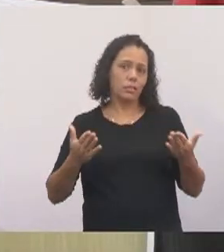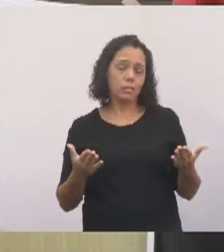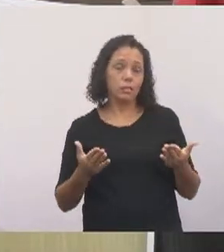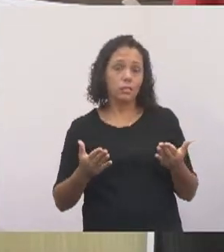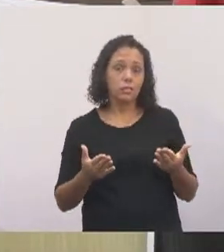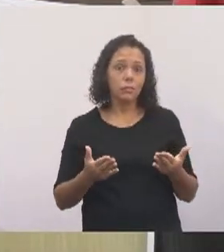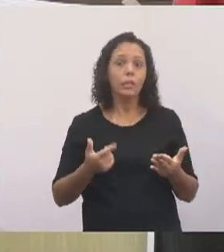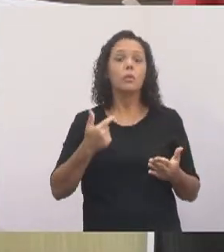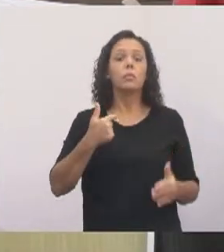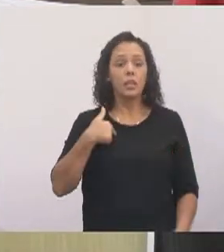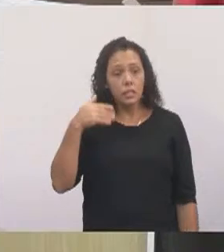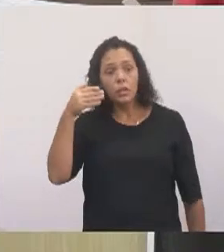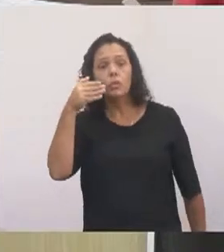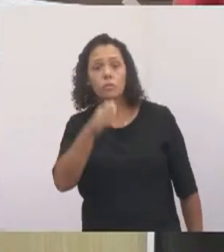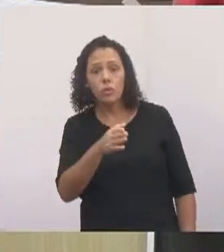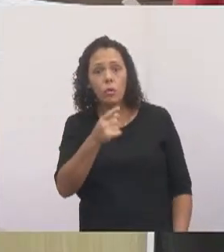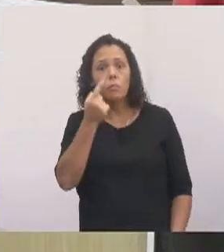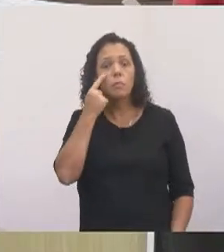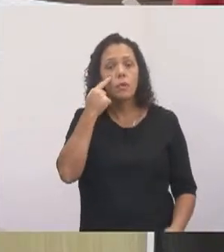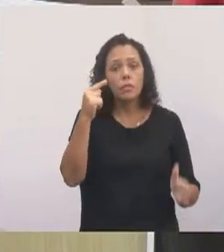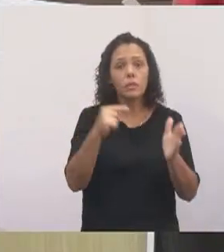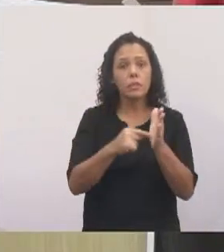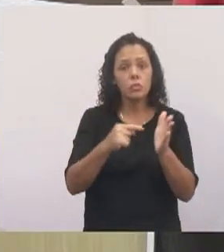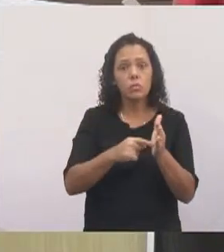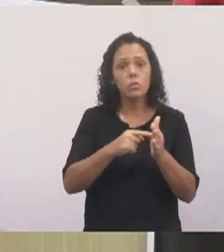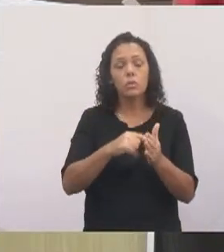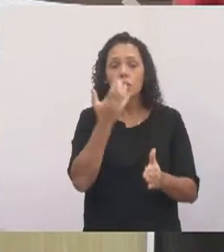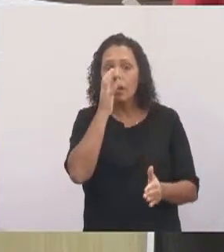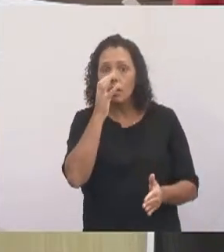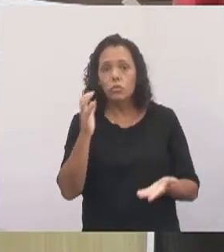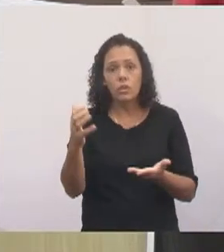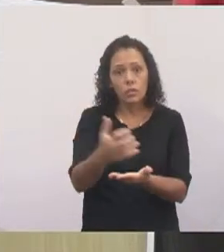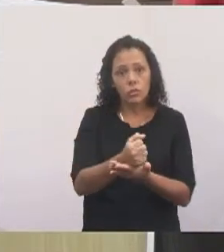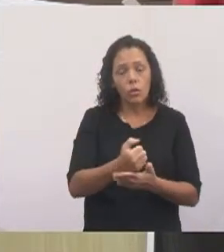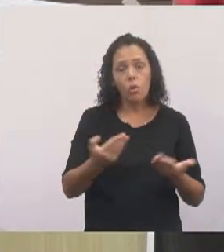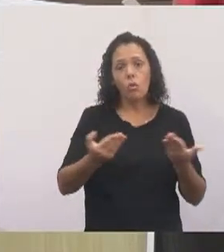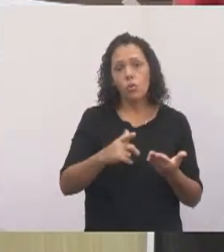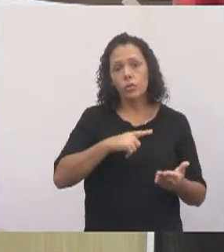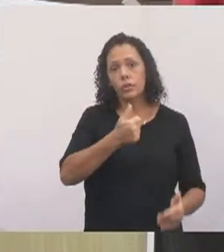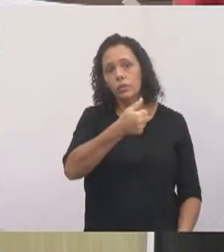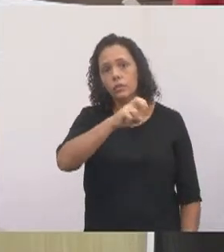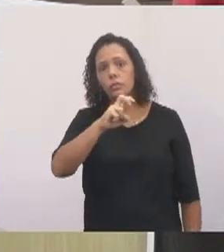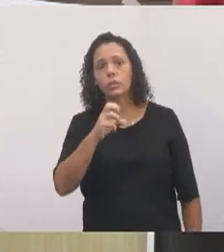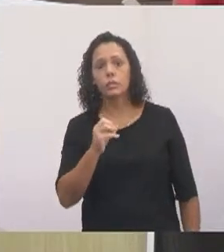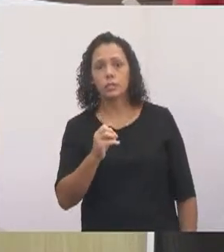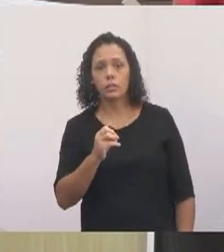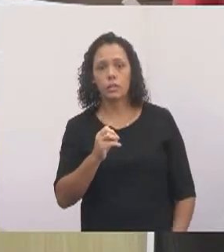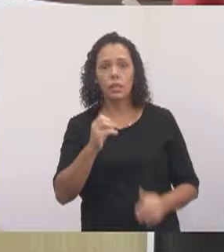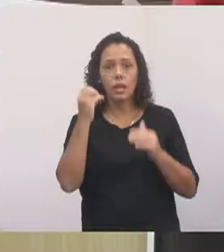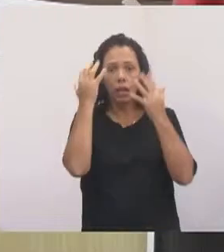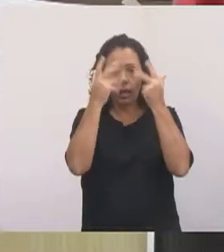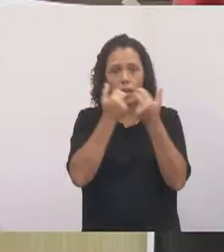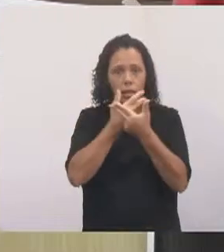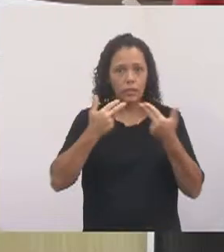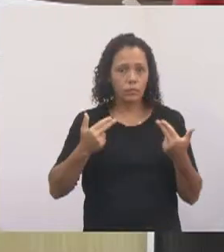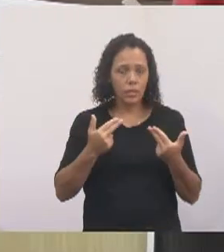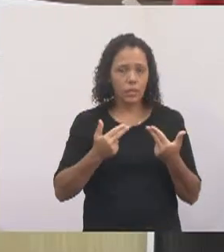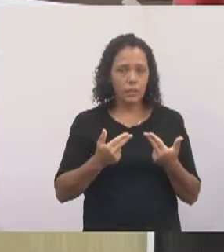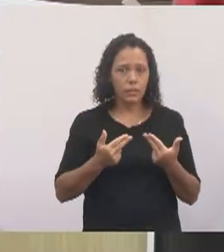Mas eu saio para ver denúncia, eu resgato cachorro, tanto que hoje eu tenho 150 animais. Entendeu? Então, é que eu